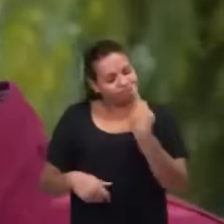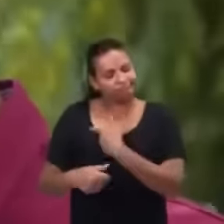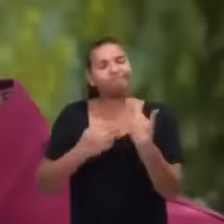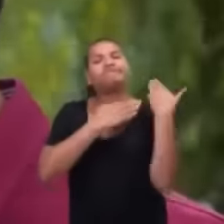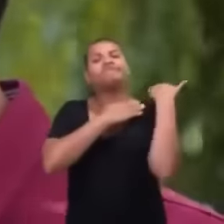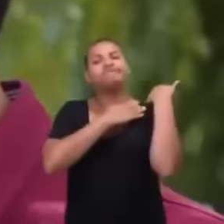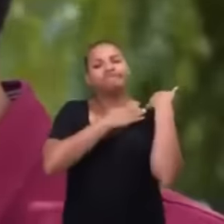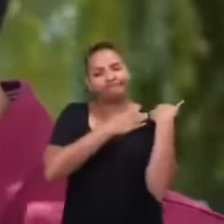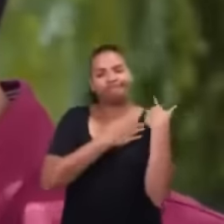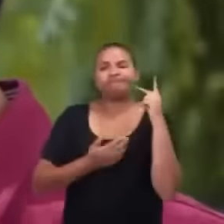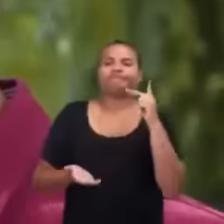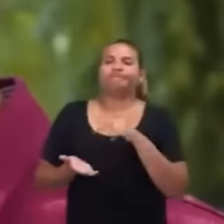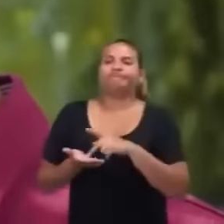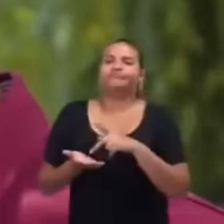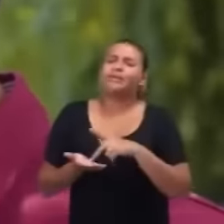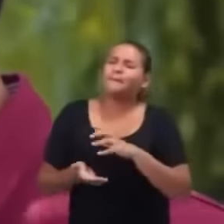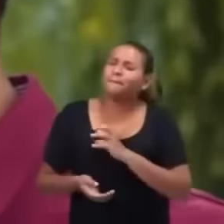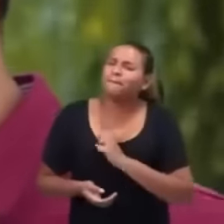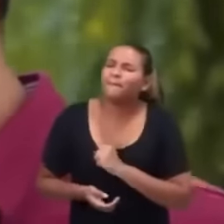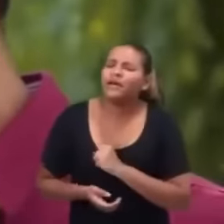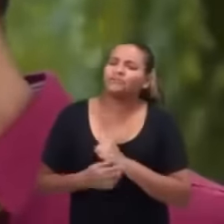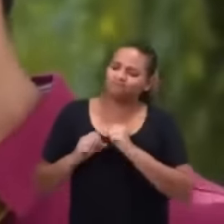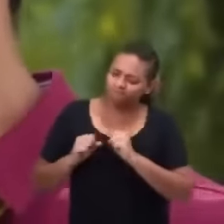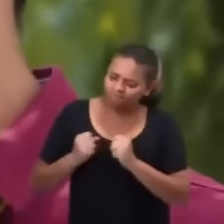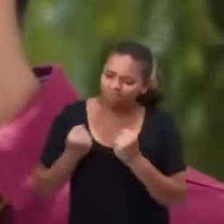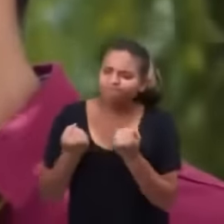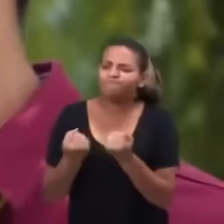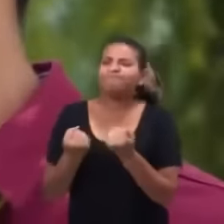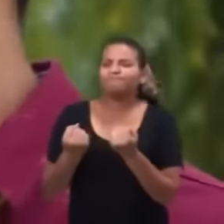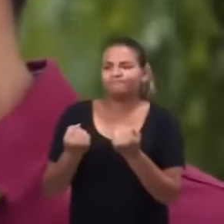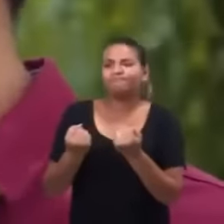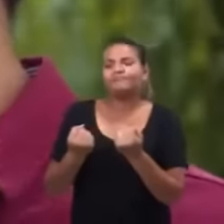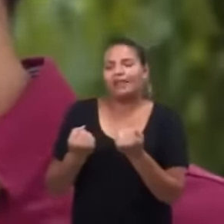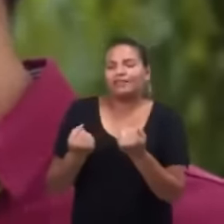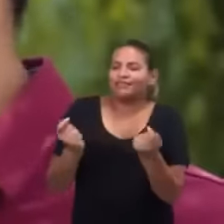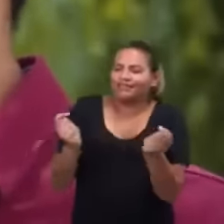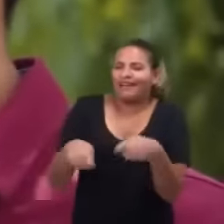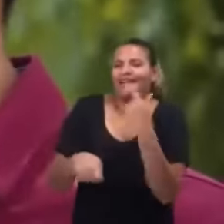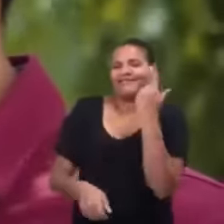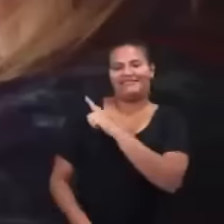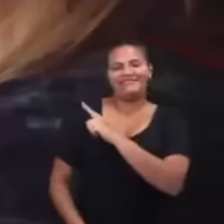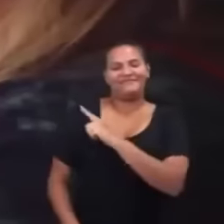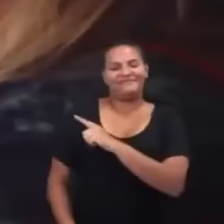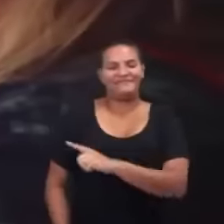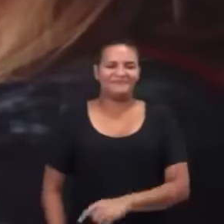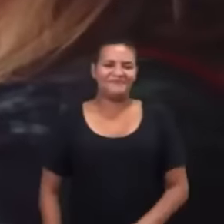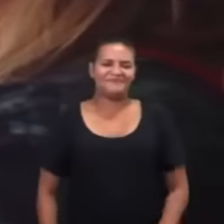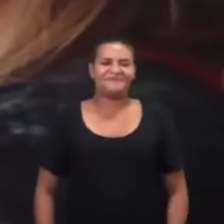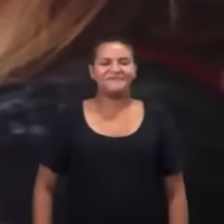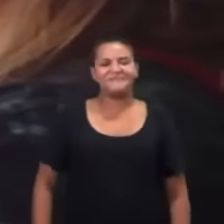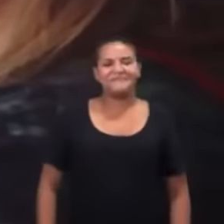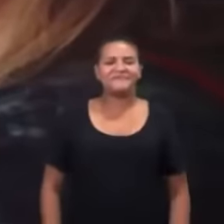com responsabilidade, com paixão, com engajamento, dá certo.